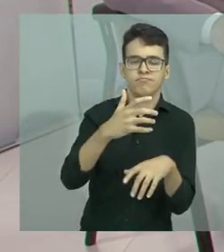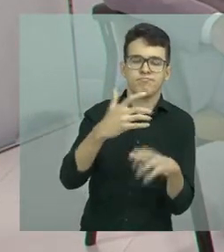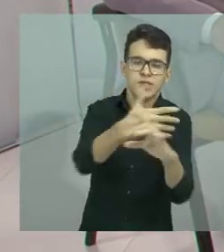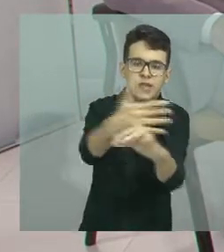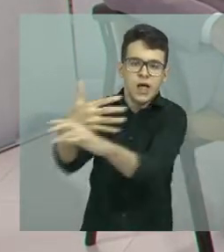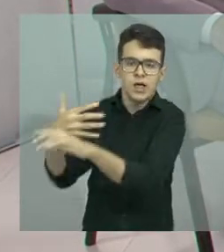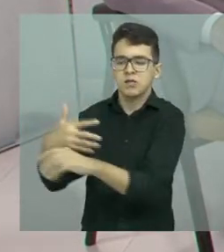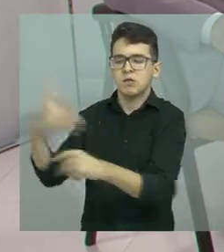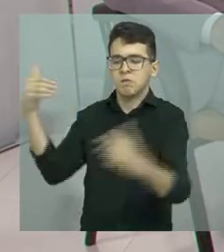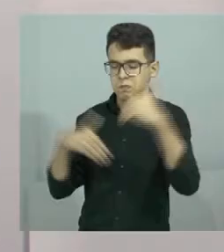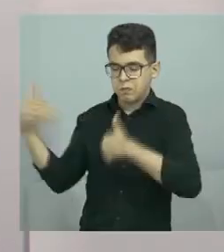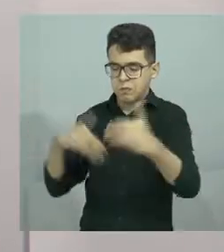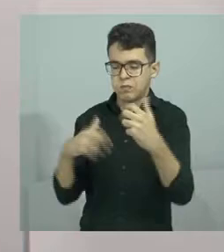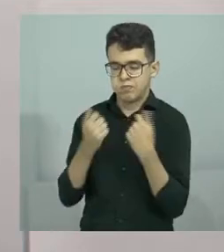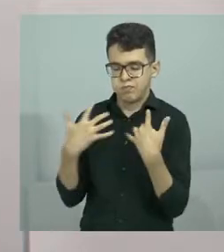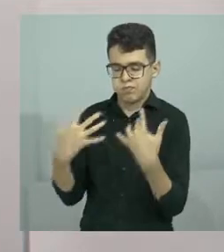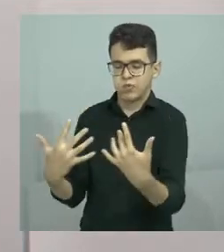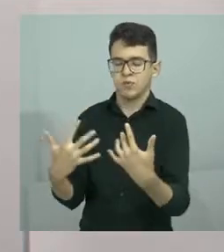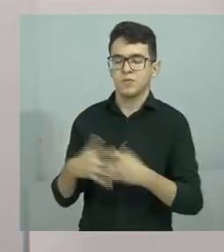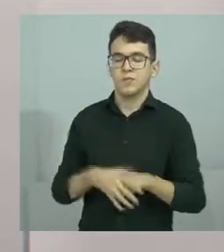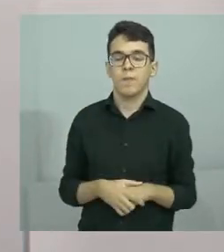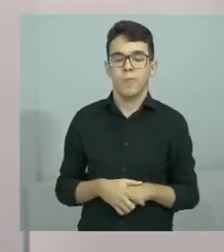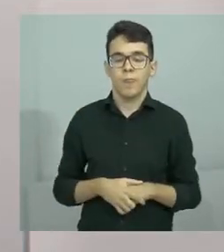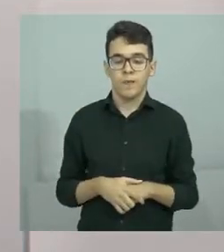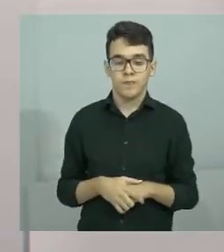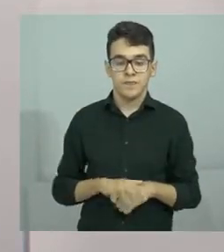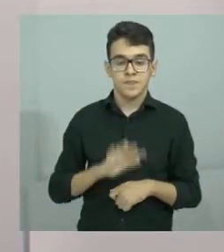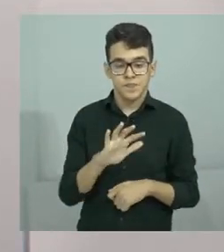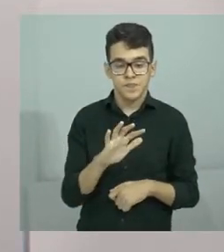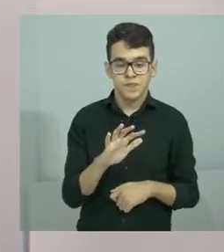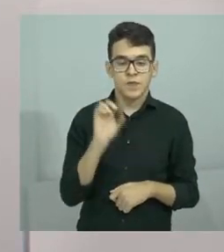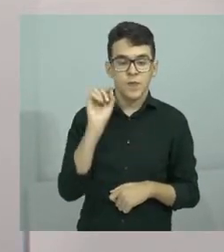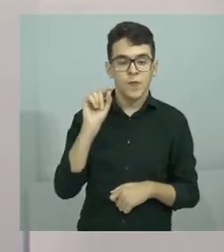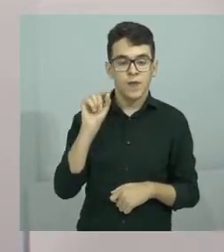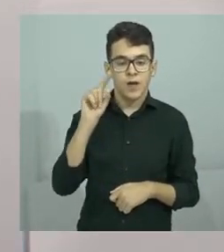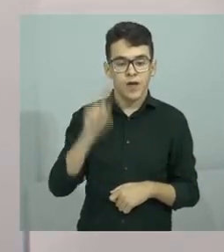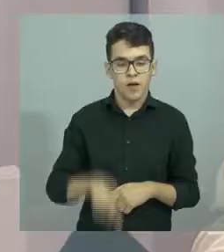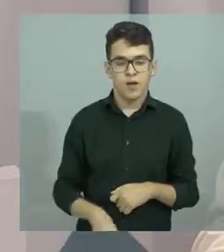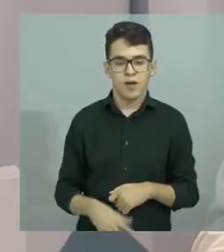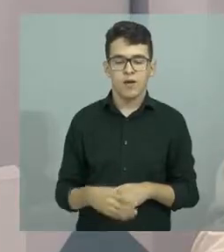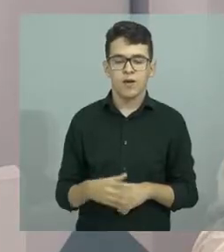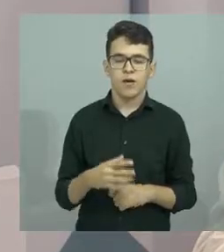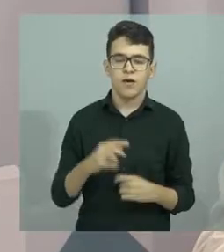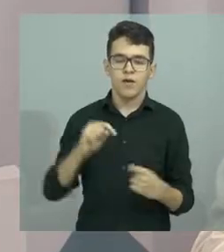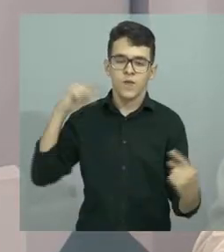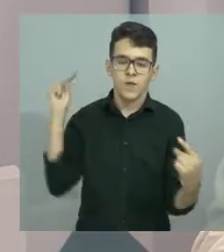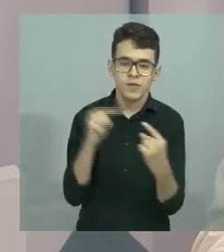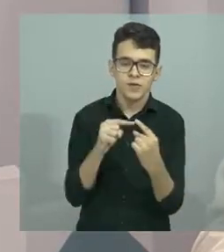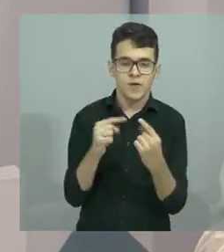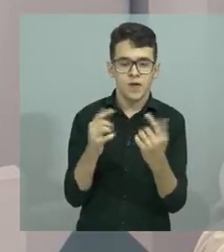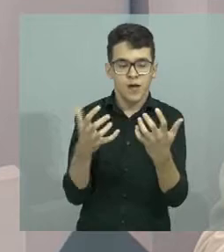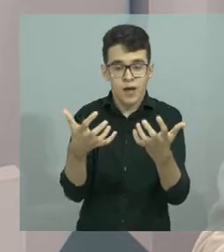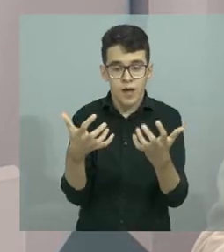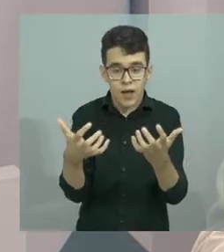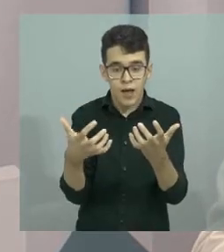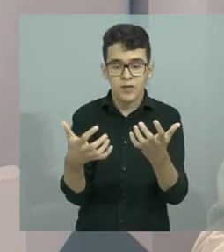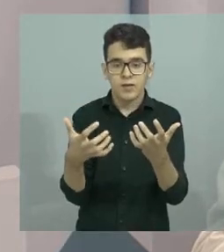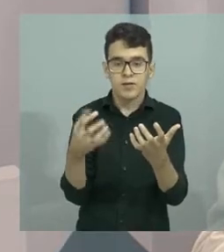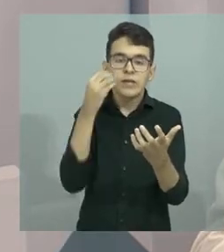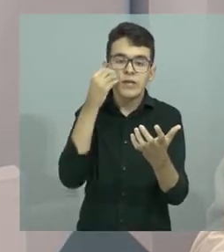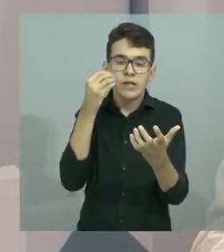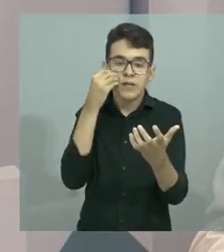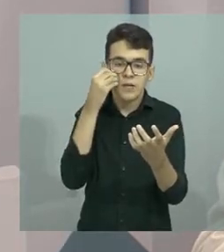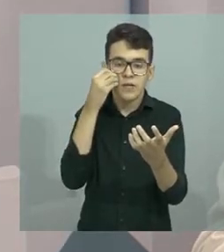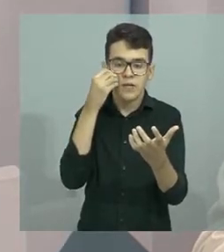região metropolitana. E a ideia, sobretudo, é a gente começar a fortalecer ainda mais